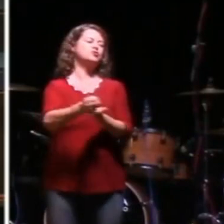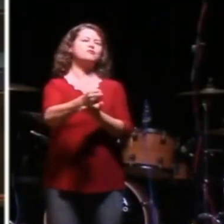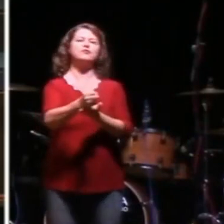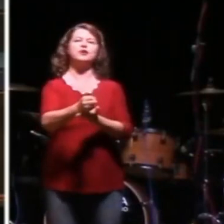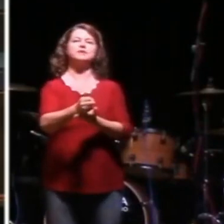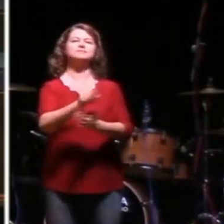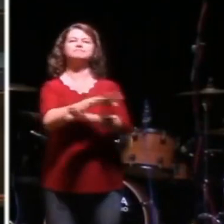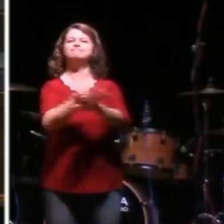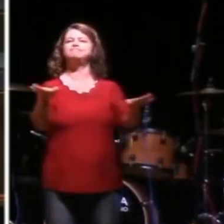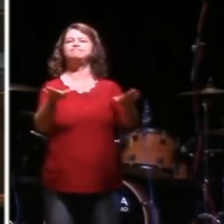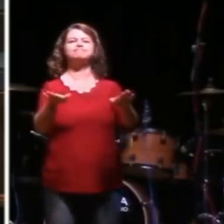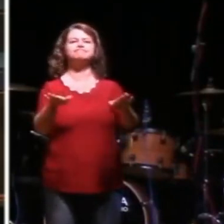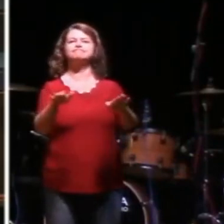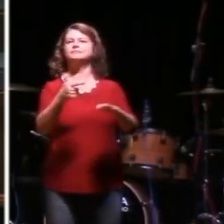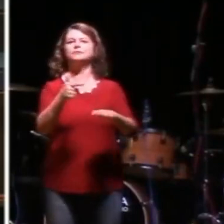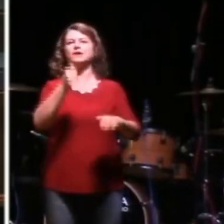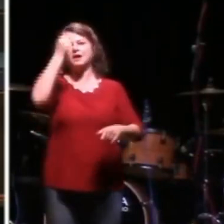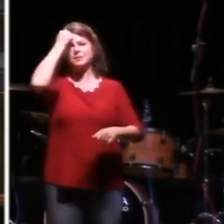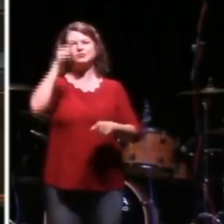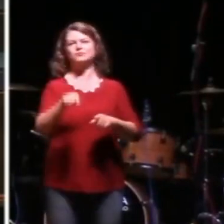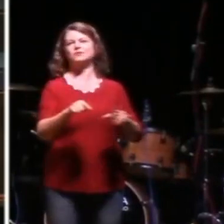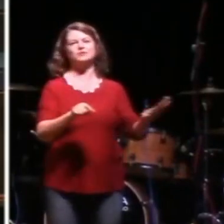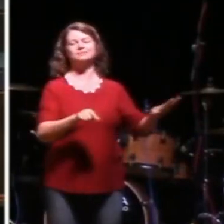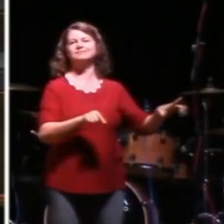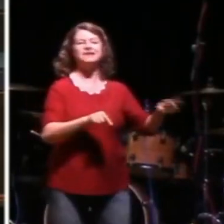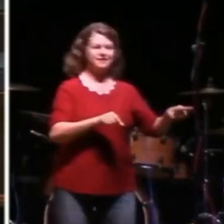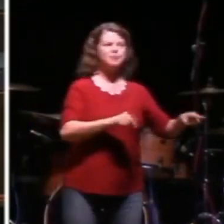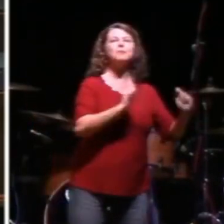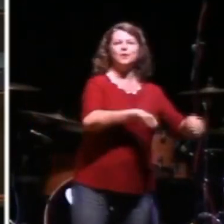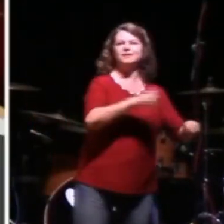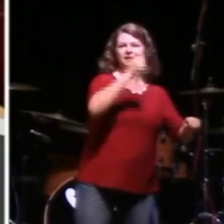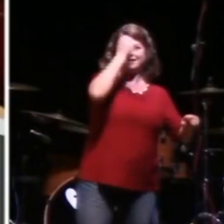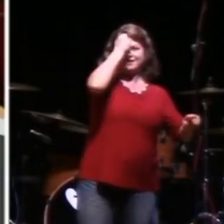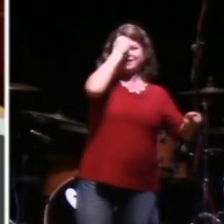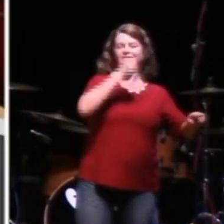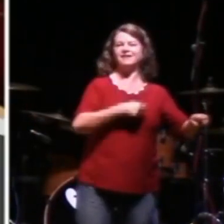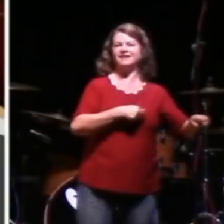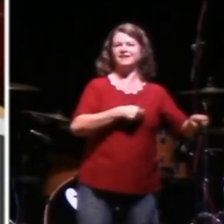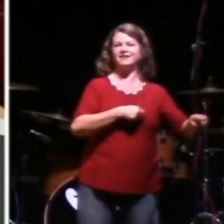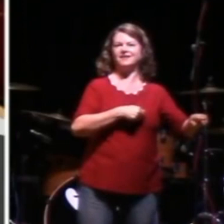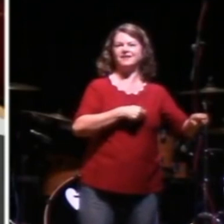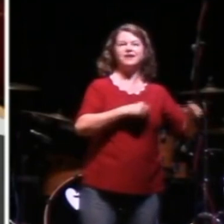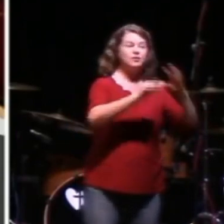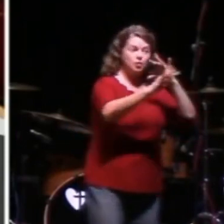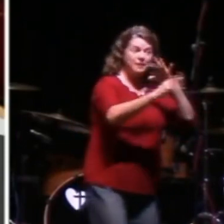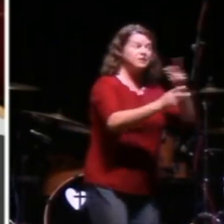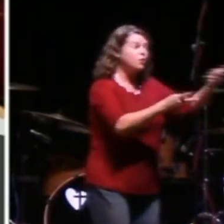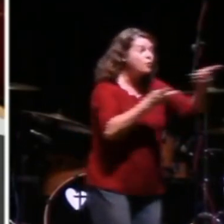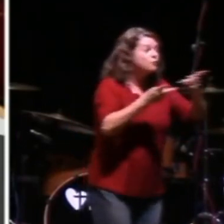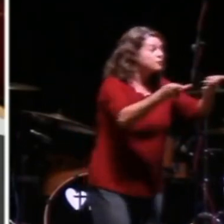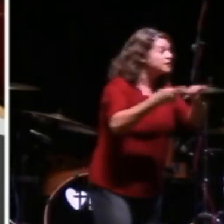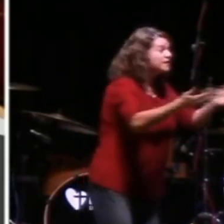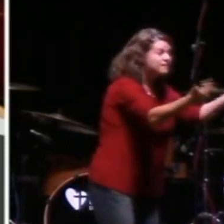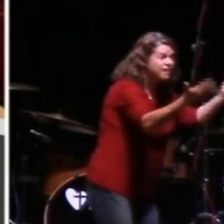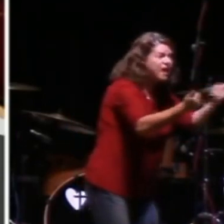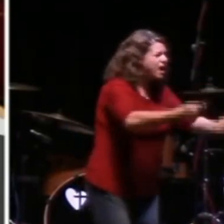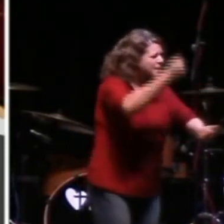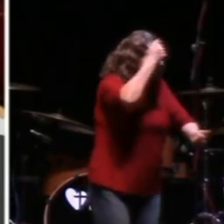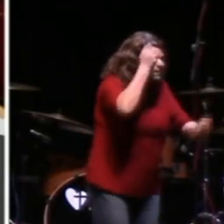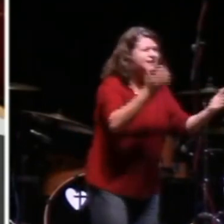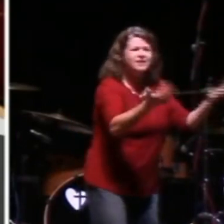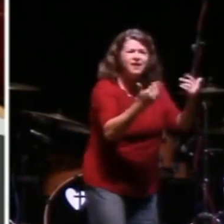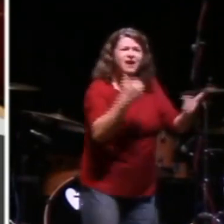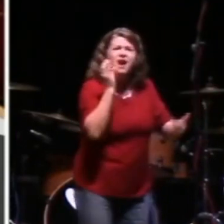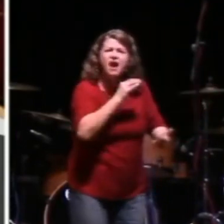ao as taças mostra o juizo total as trombetas a um convite arrependimento gente nas